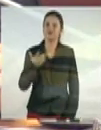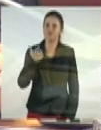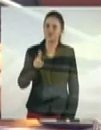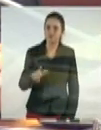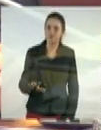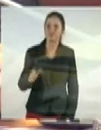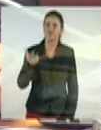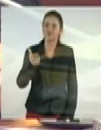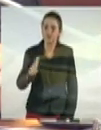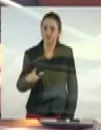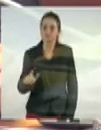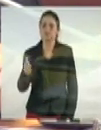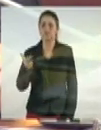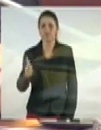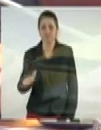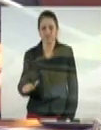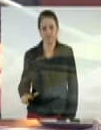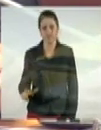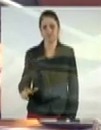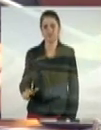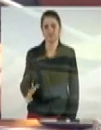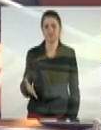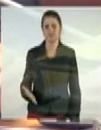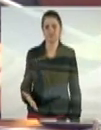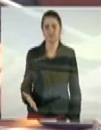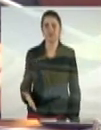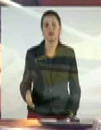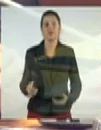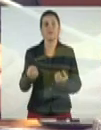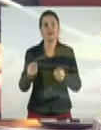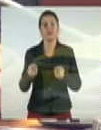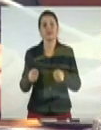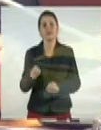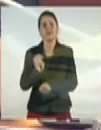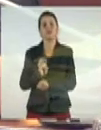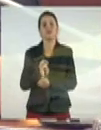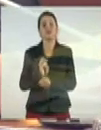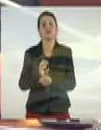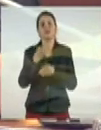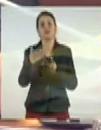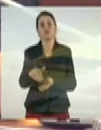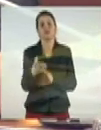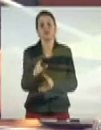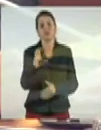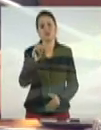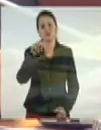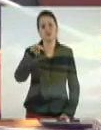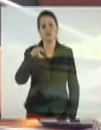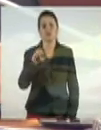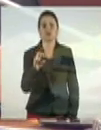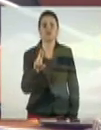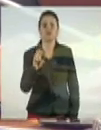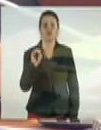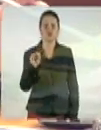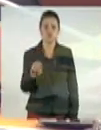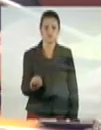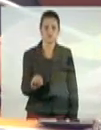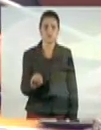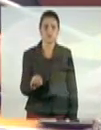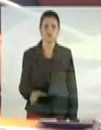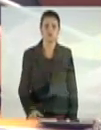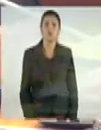é ao invés do Estado fazer concurso público agora o que causa